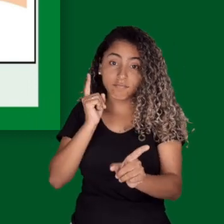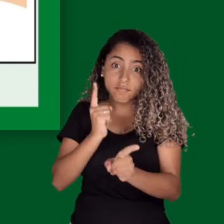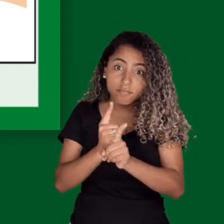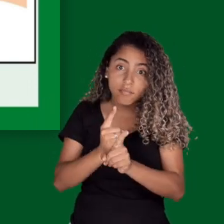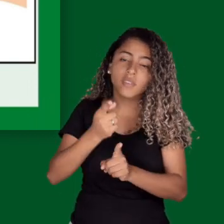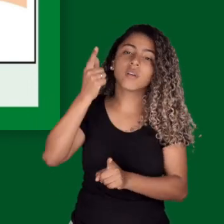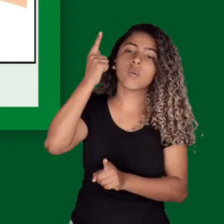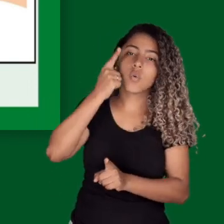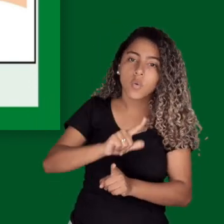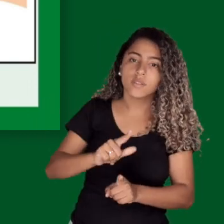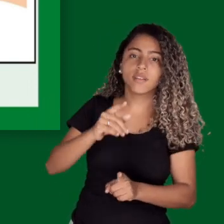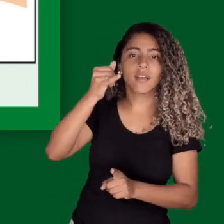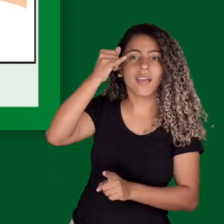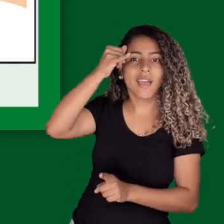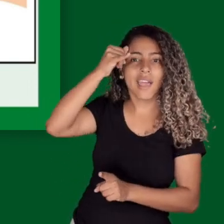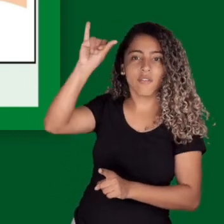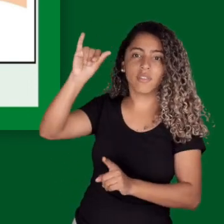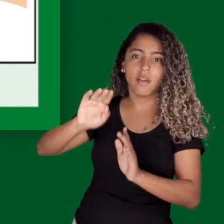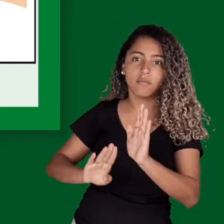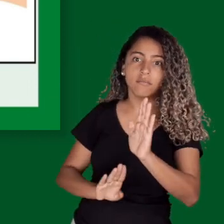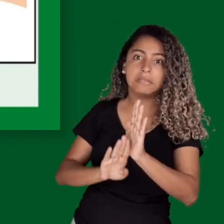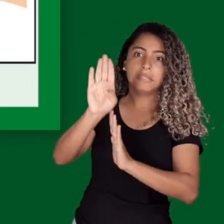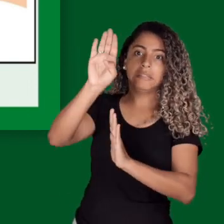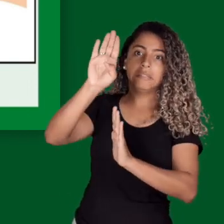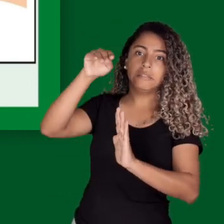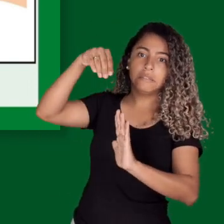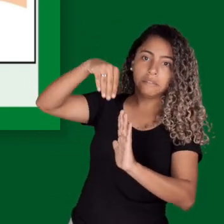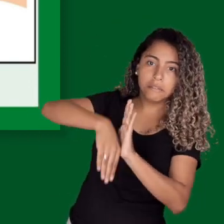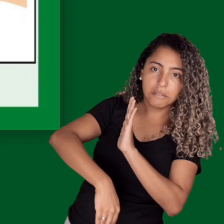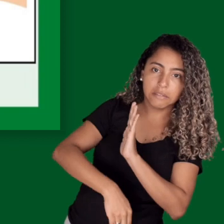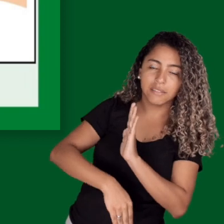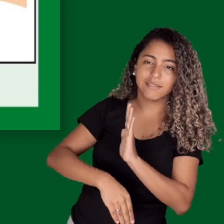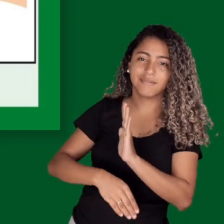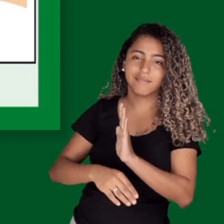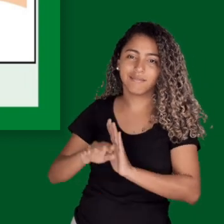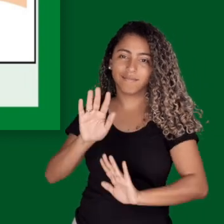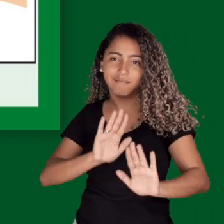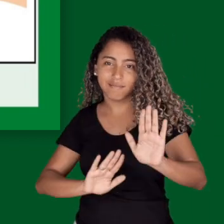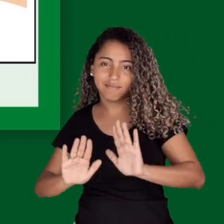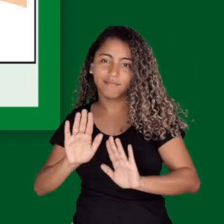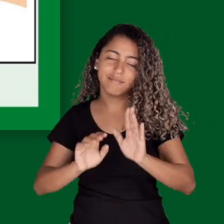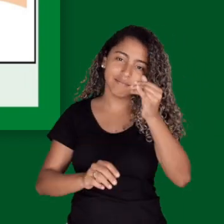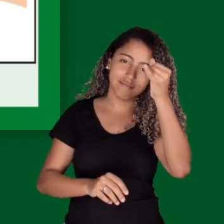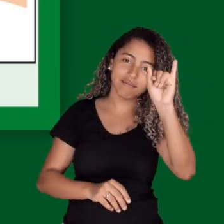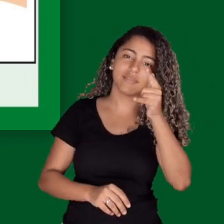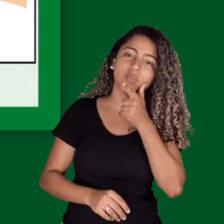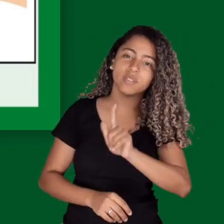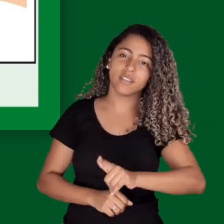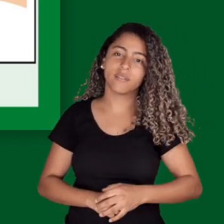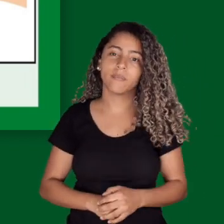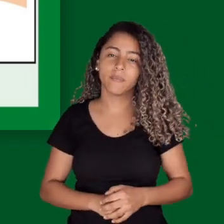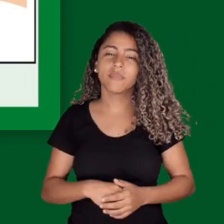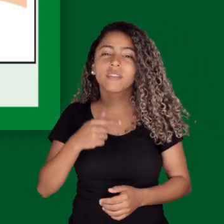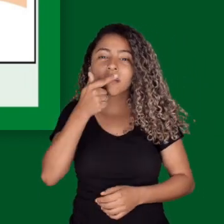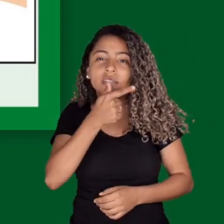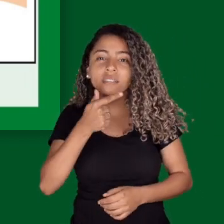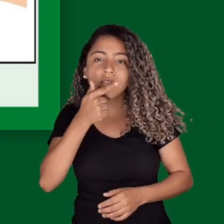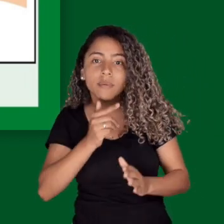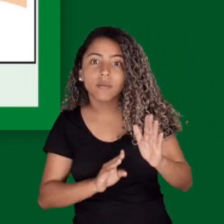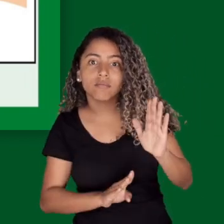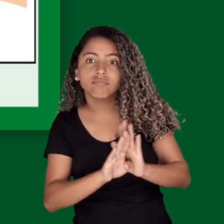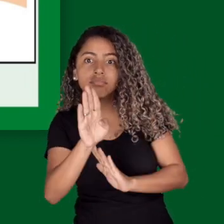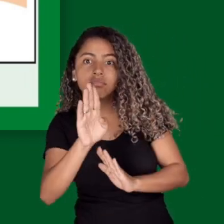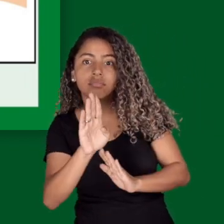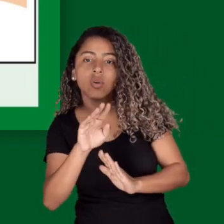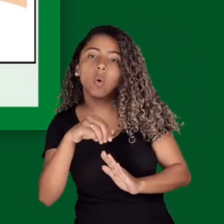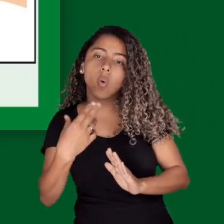e tratamento das complicações agudas, que são a hiper e a hipoglicemia. A parte da hiper e da hipoglicemia vai ser abordado